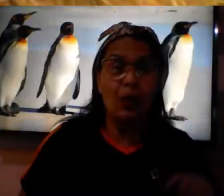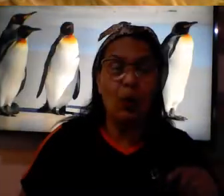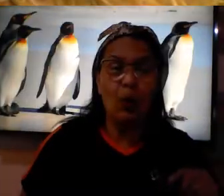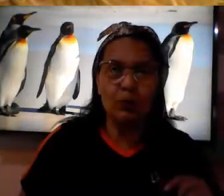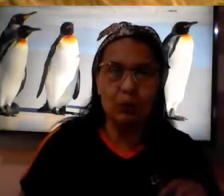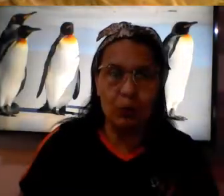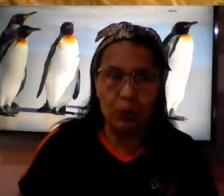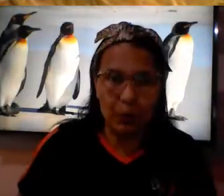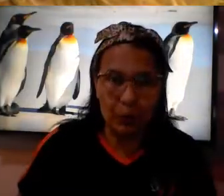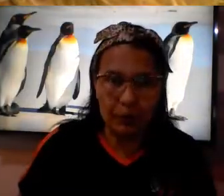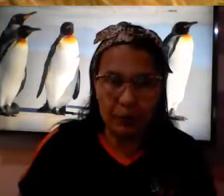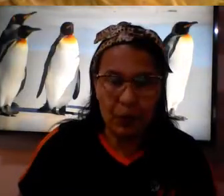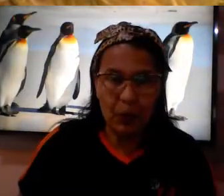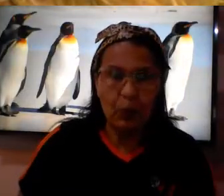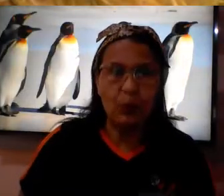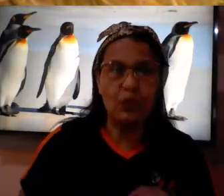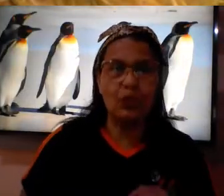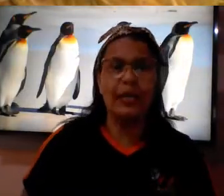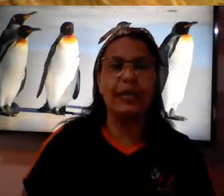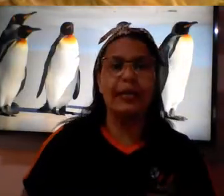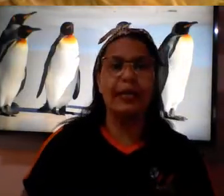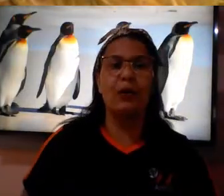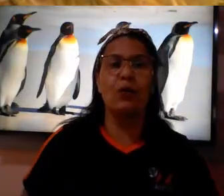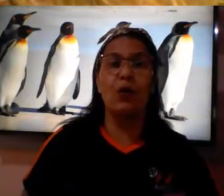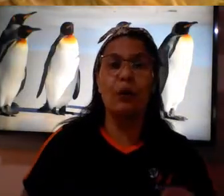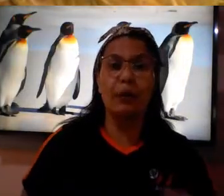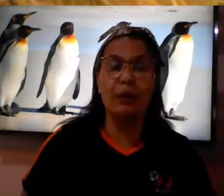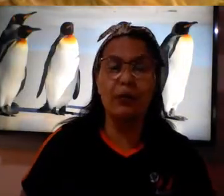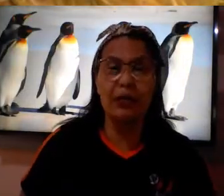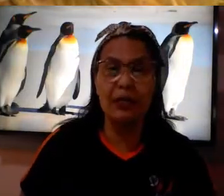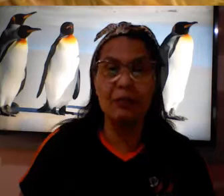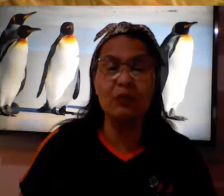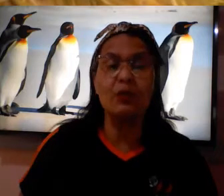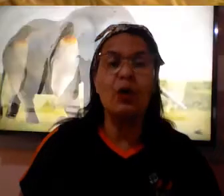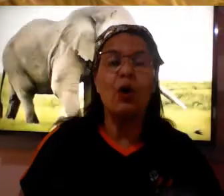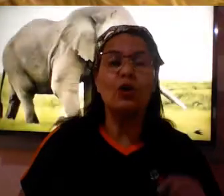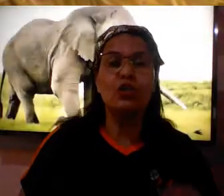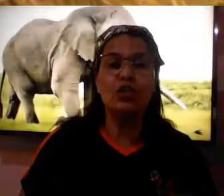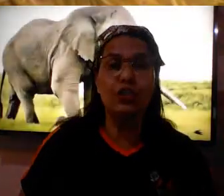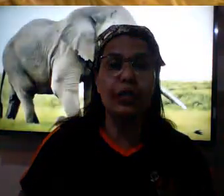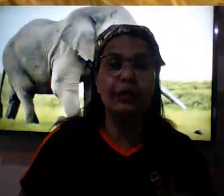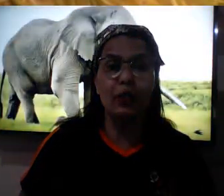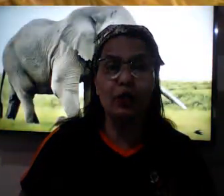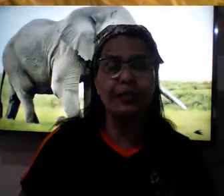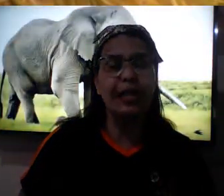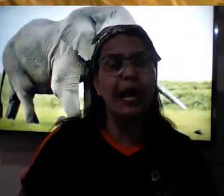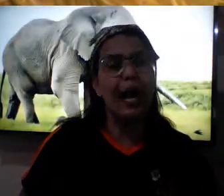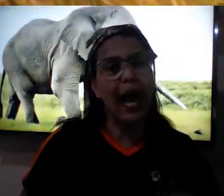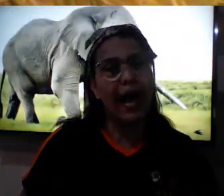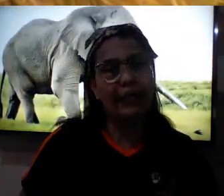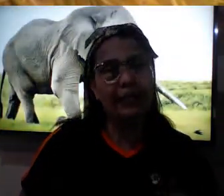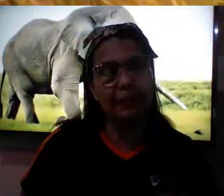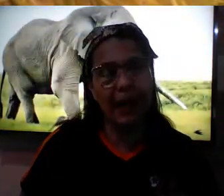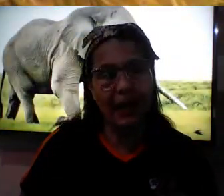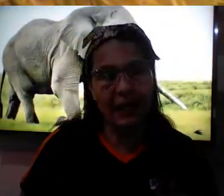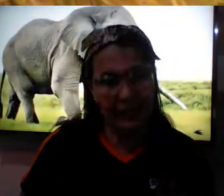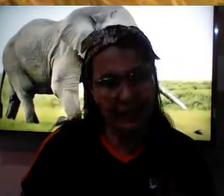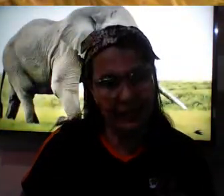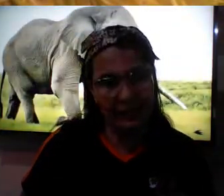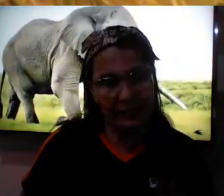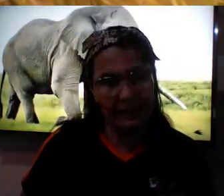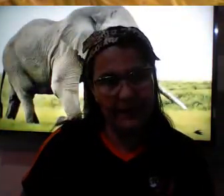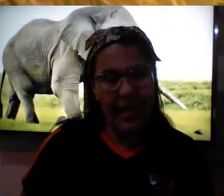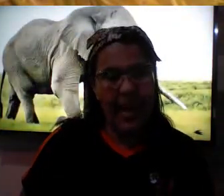de outubro, o dia em que comemoramos o Dia dos